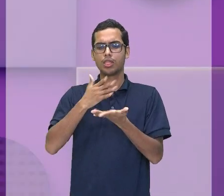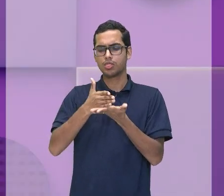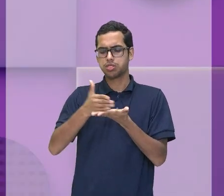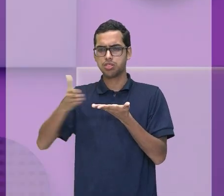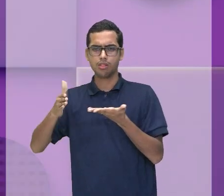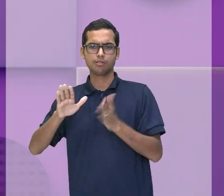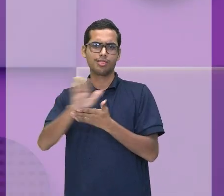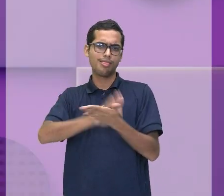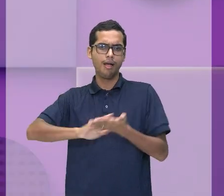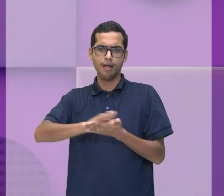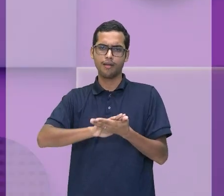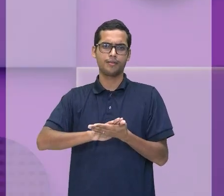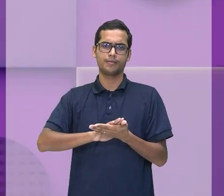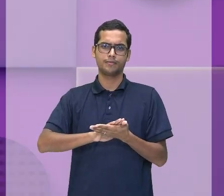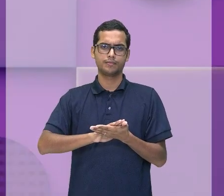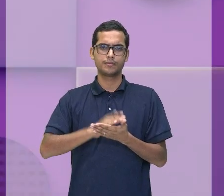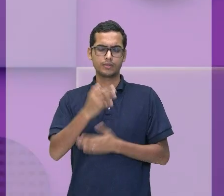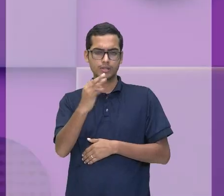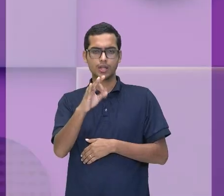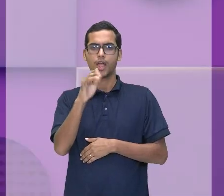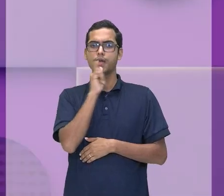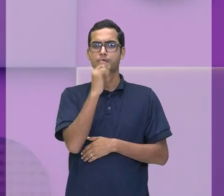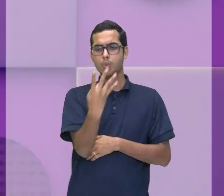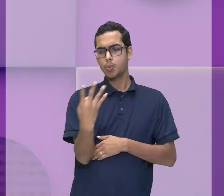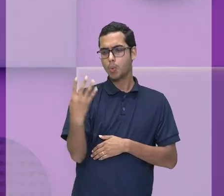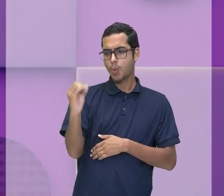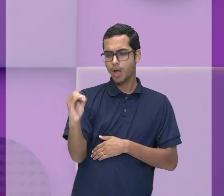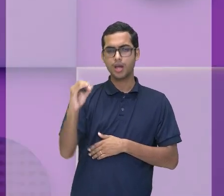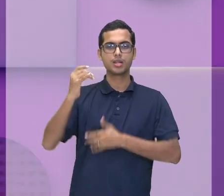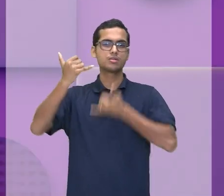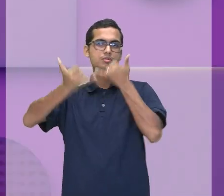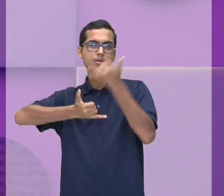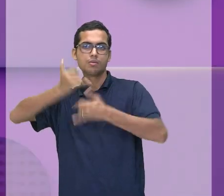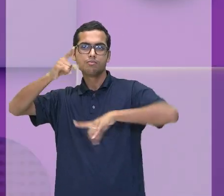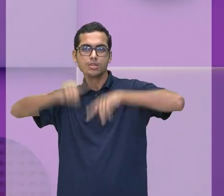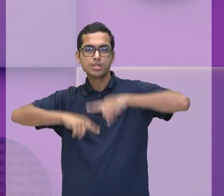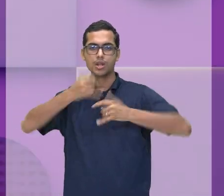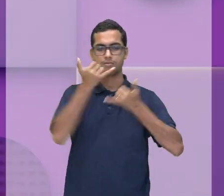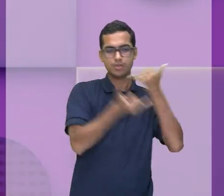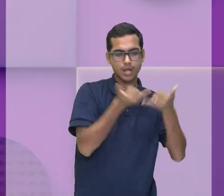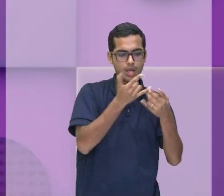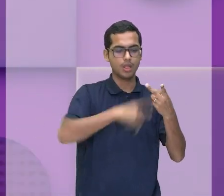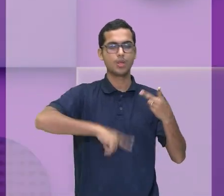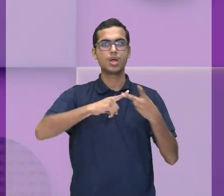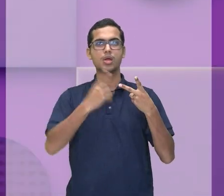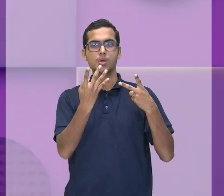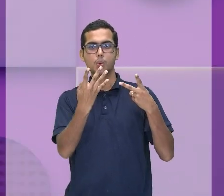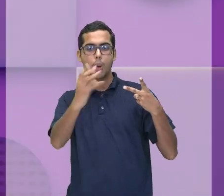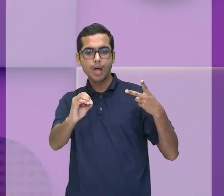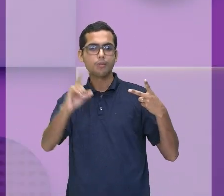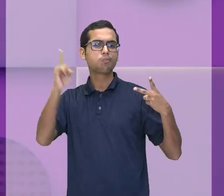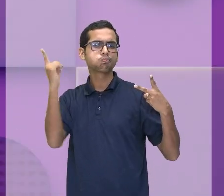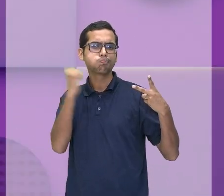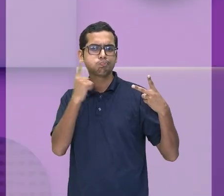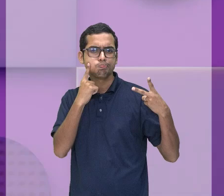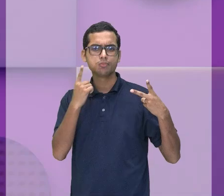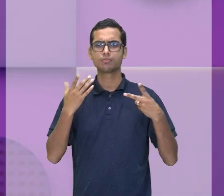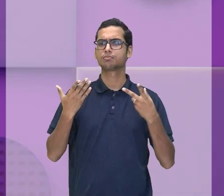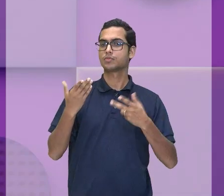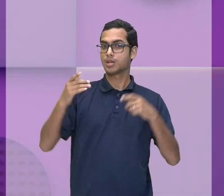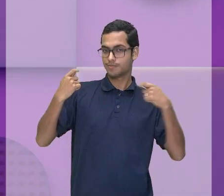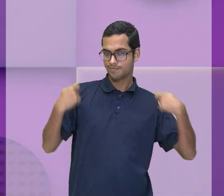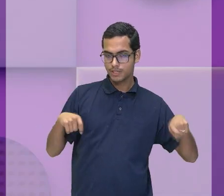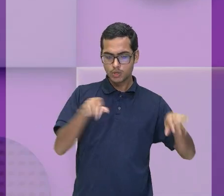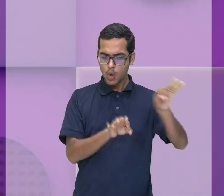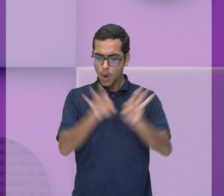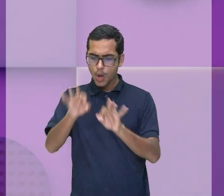40, tá? Então, você pode imaginar 40 brinquedos, 40 pirulitos, como o nosso exemplo, e você quer dividir em vários